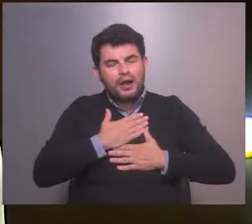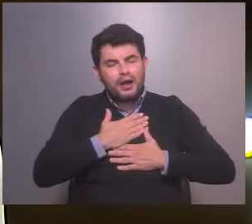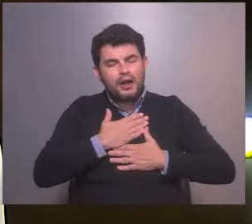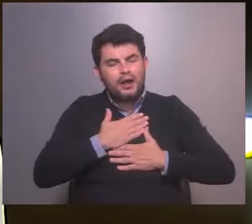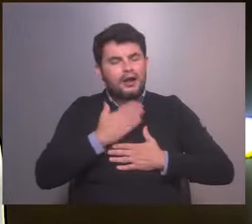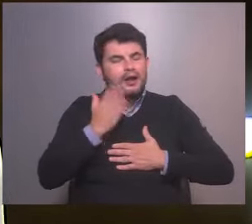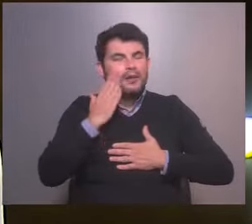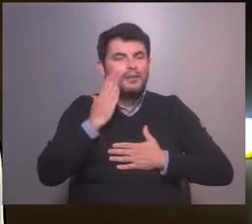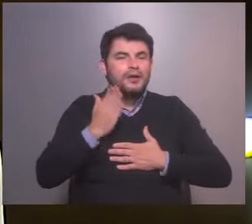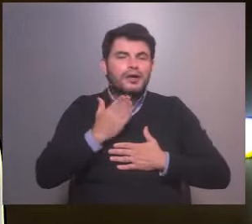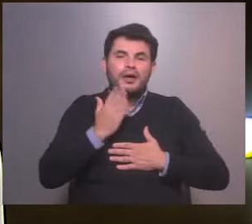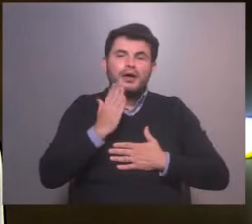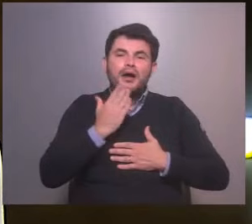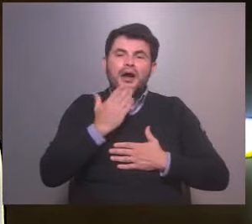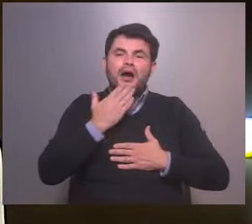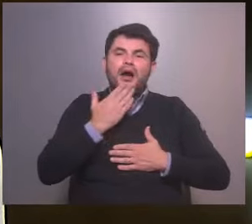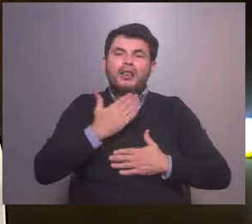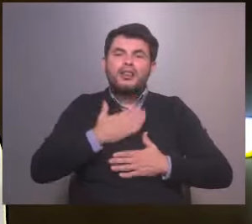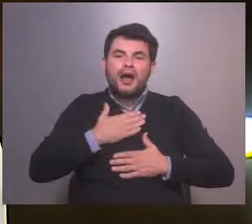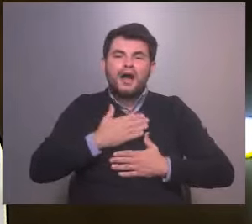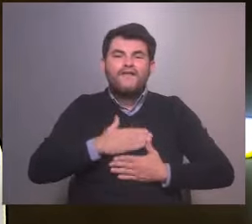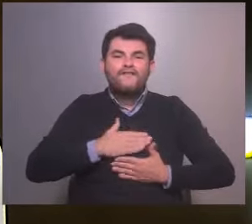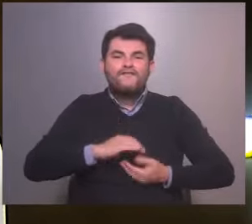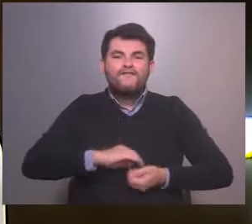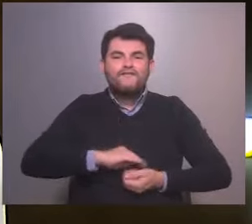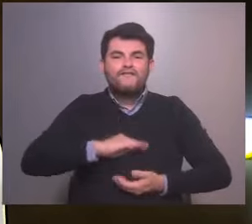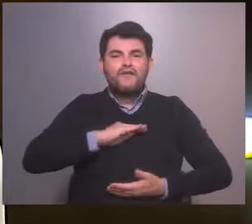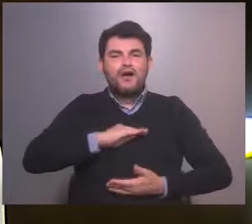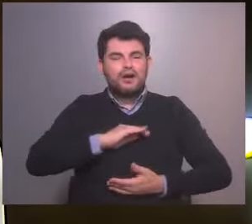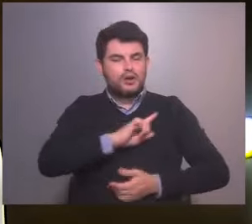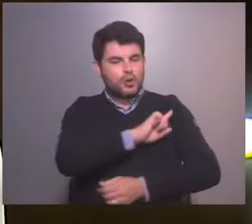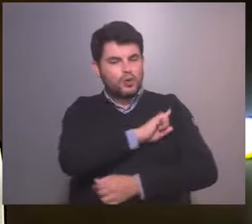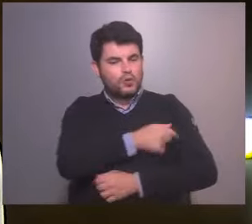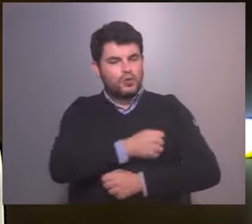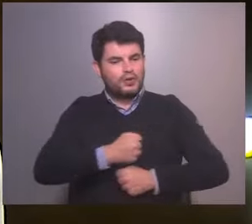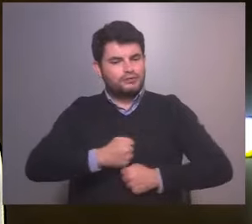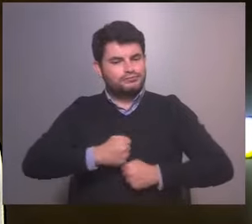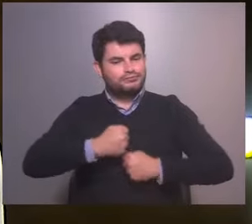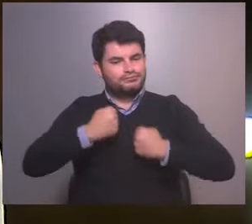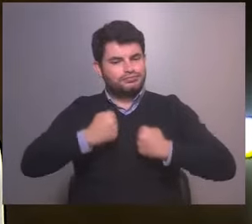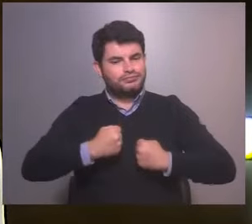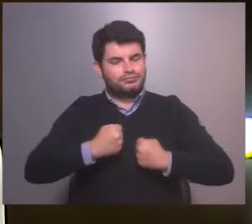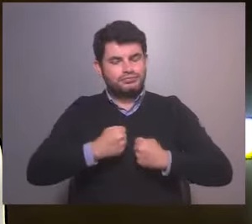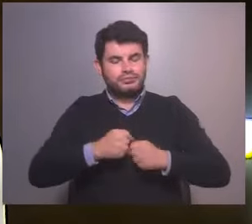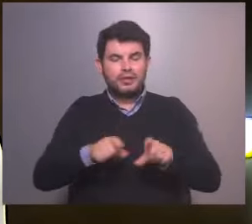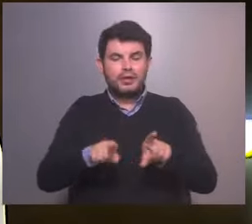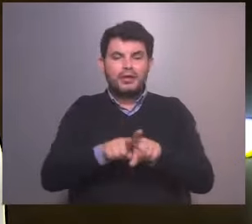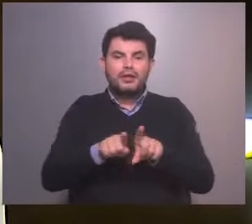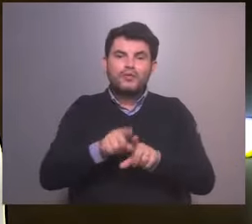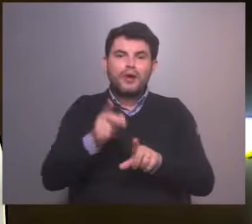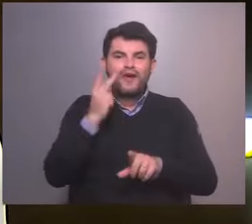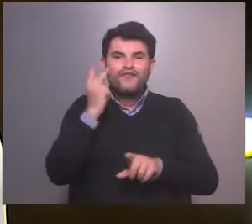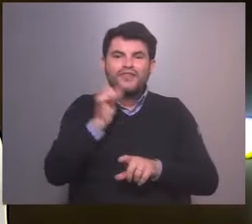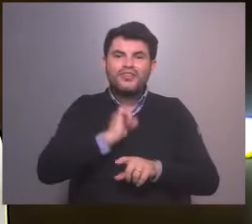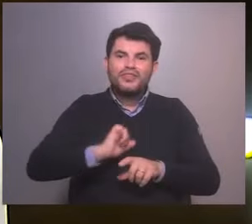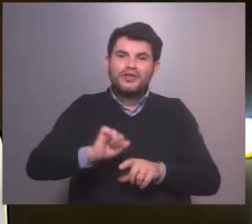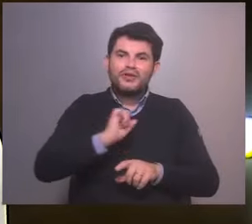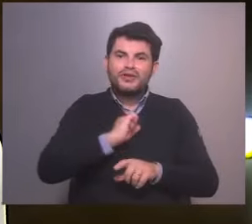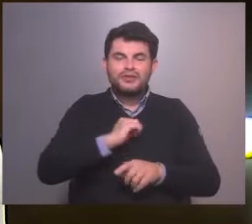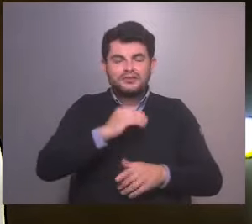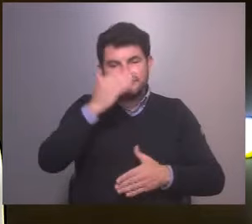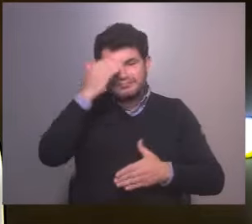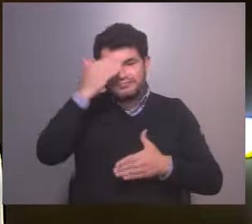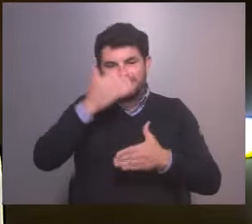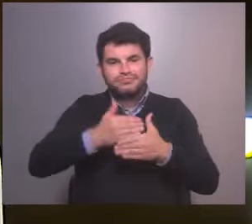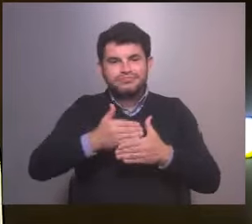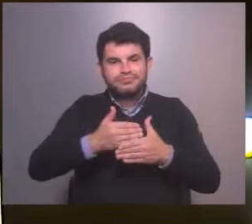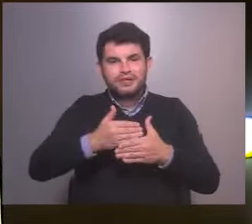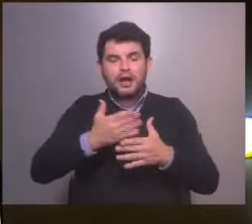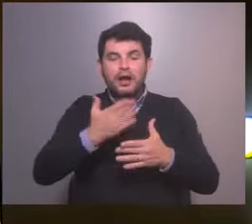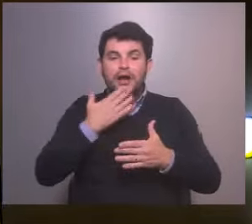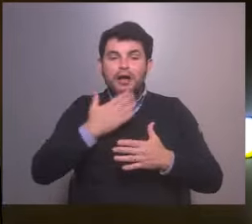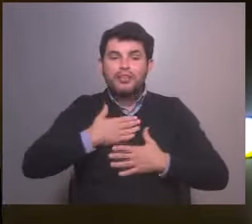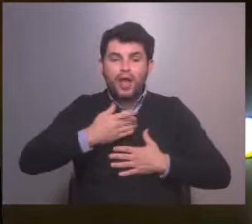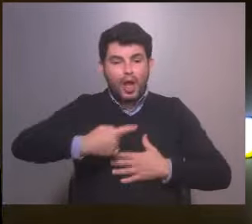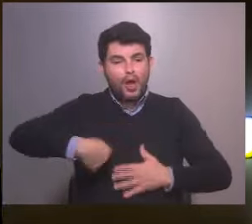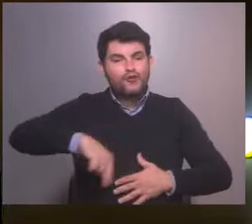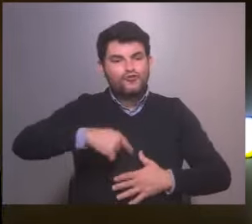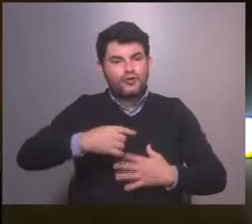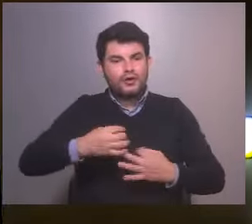fazer. Queremos ser vossos discípulos, mas não sabemos o caminho a percorrer.